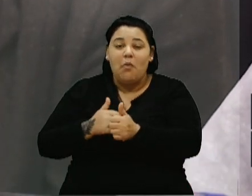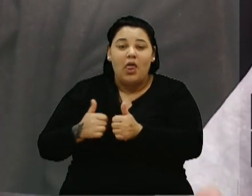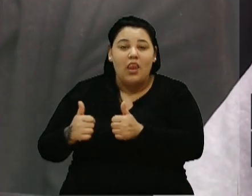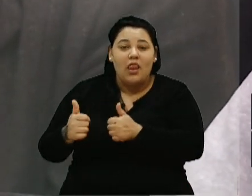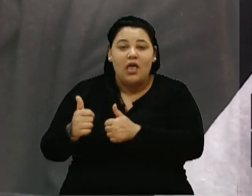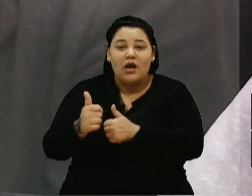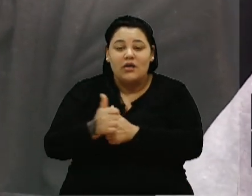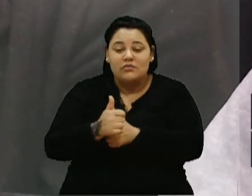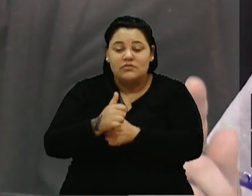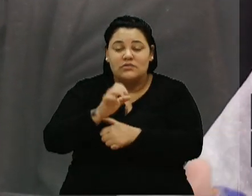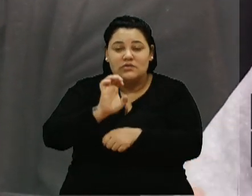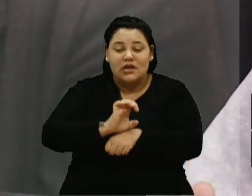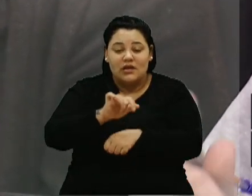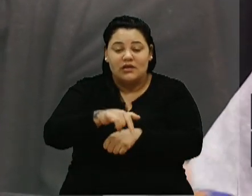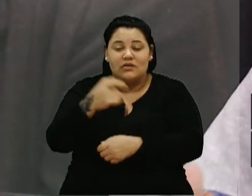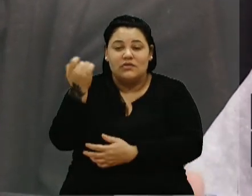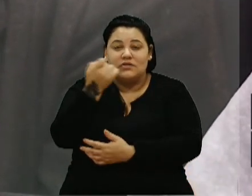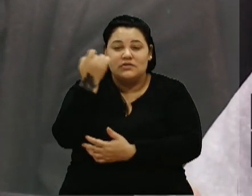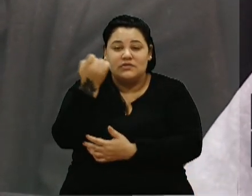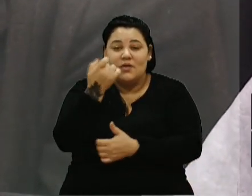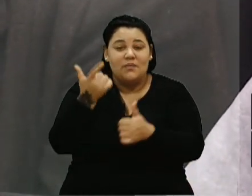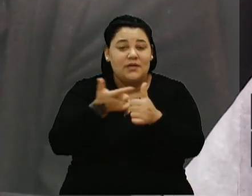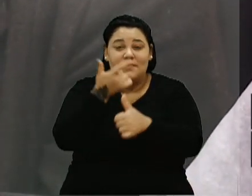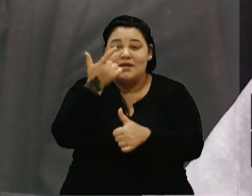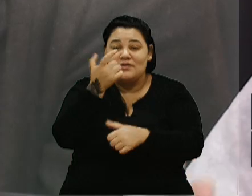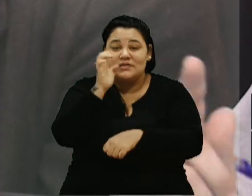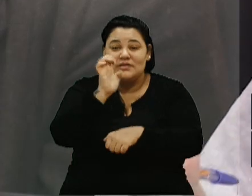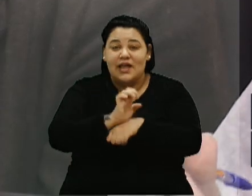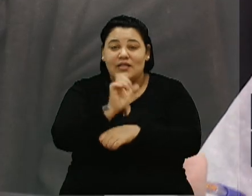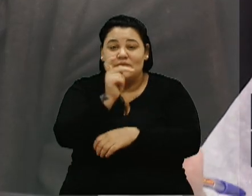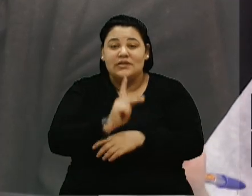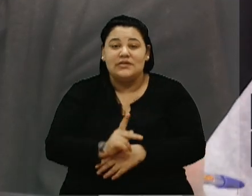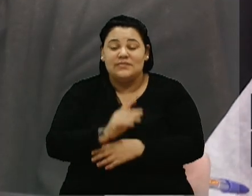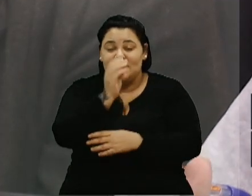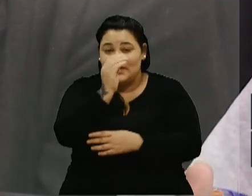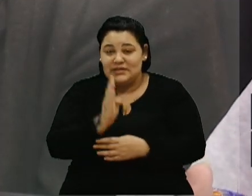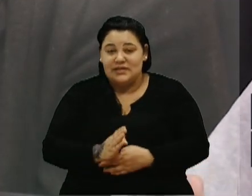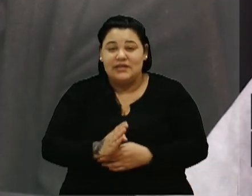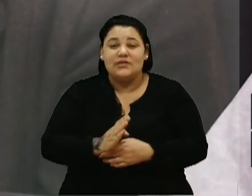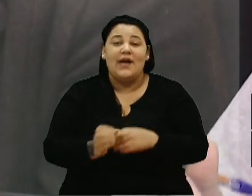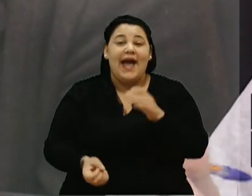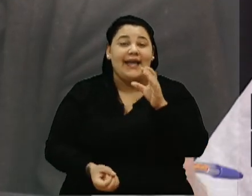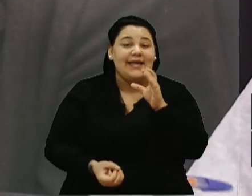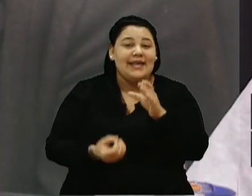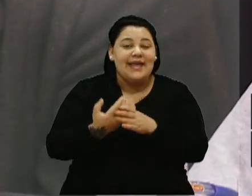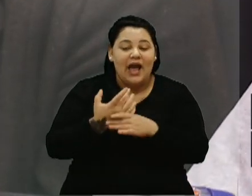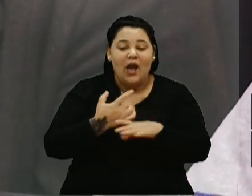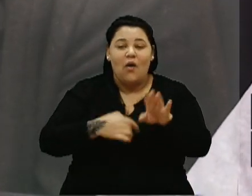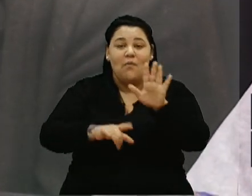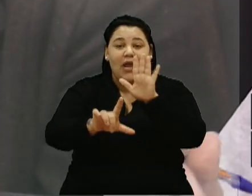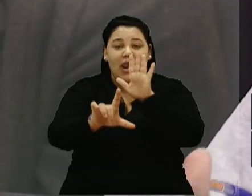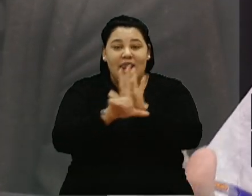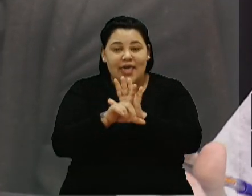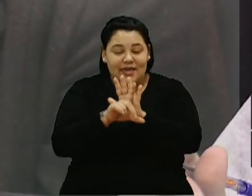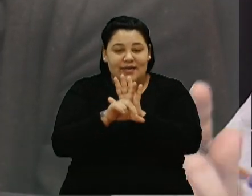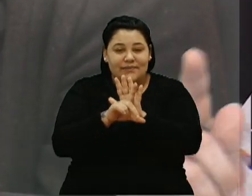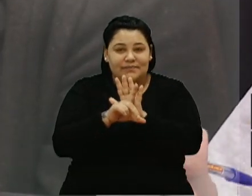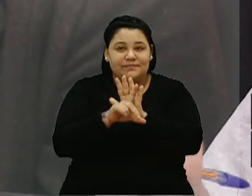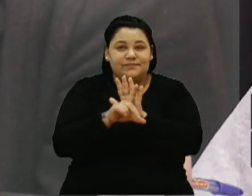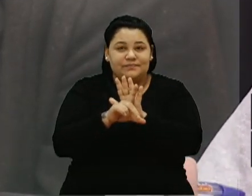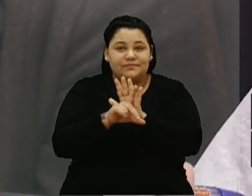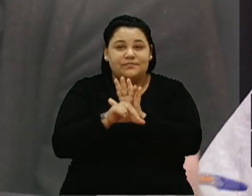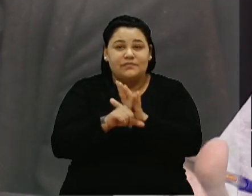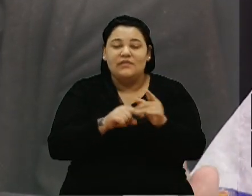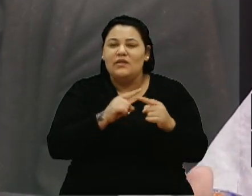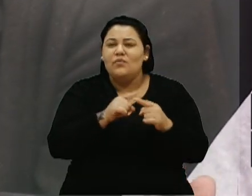estado brasileiro a fazer uma lei antimanicomial e o segundo da América Latina. Isso não é pouca coisa, porque assim, a